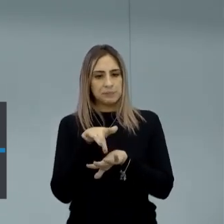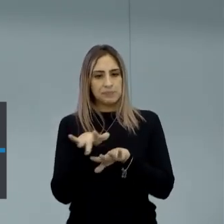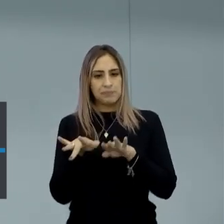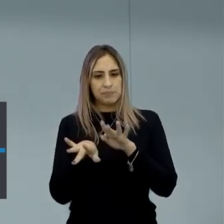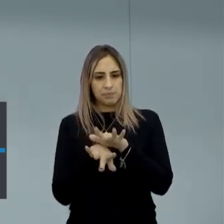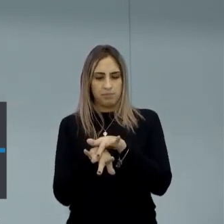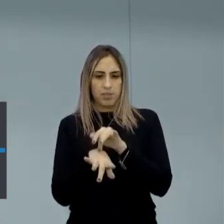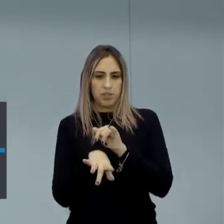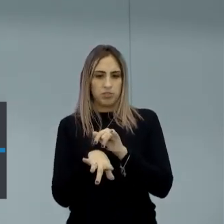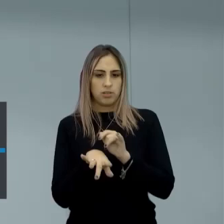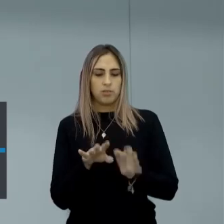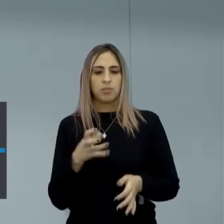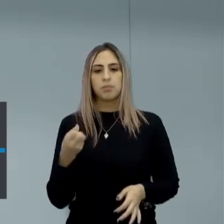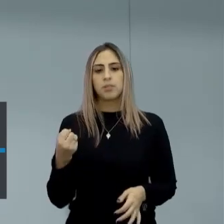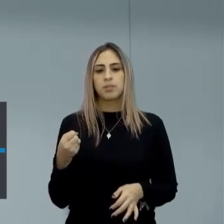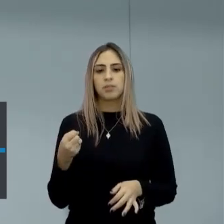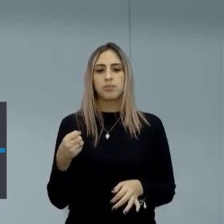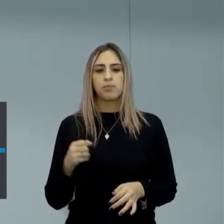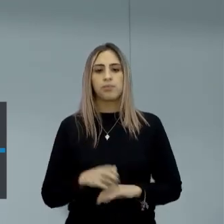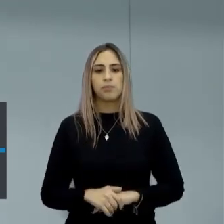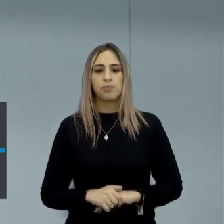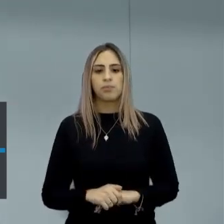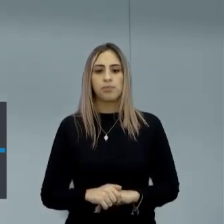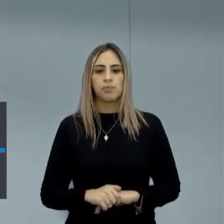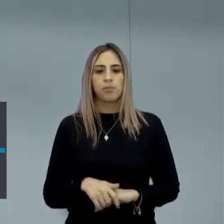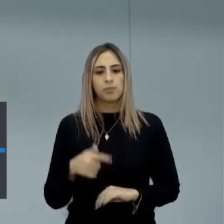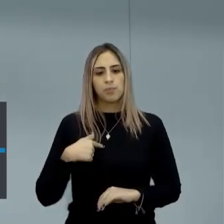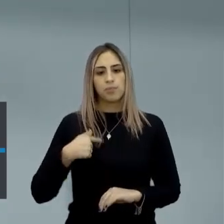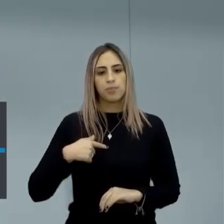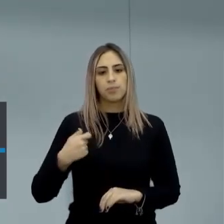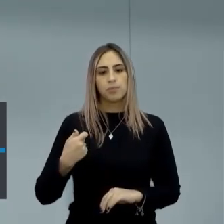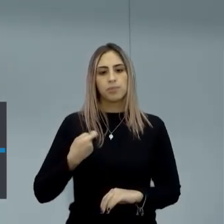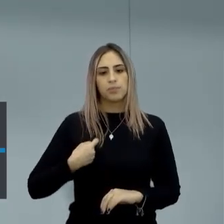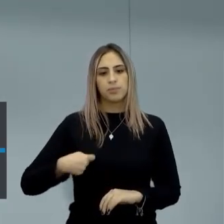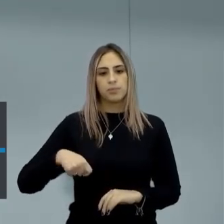tamanco branco. E o meu sinal,